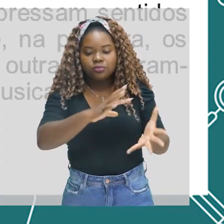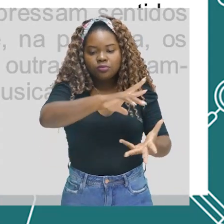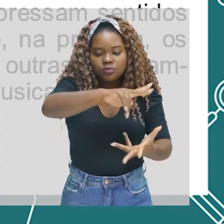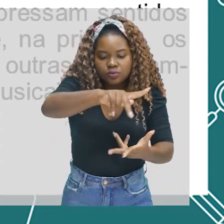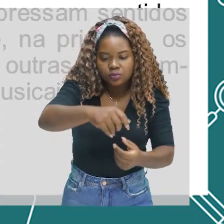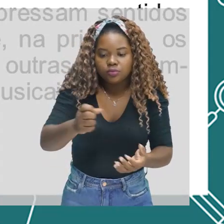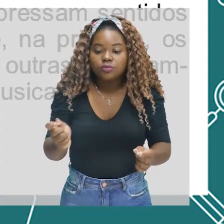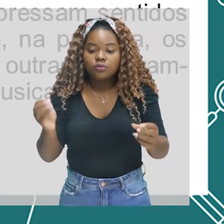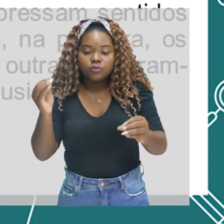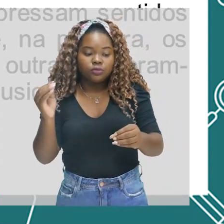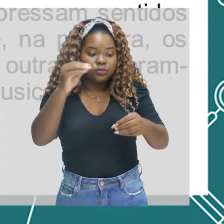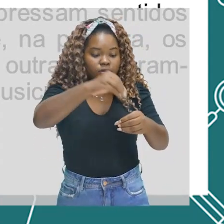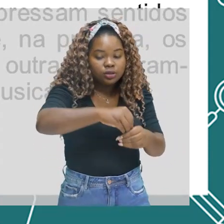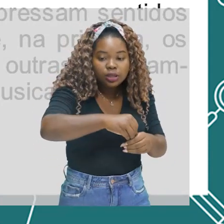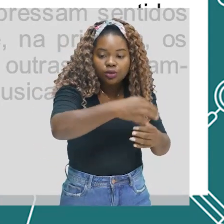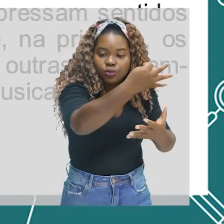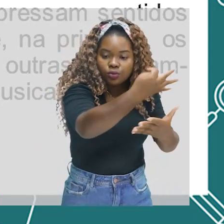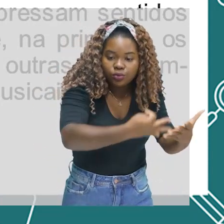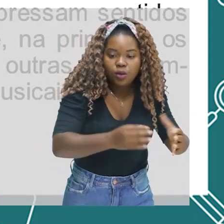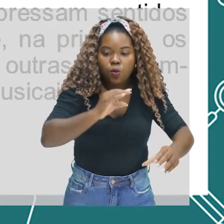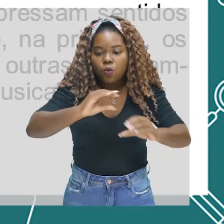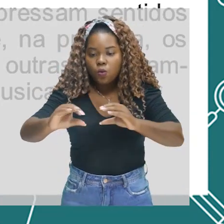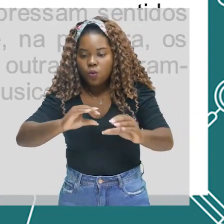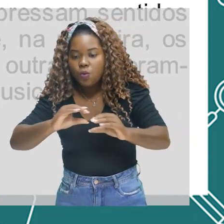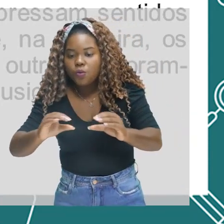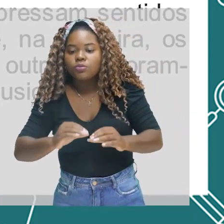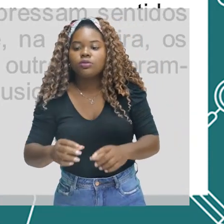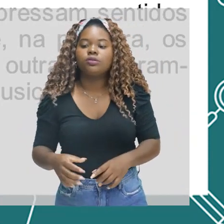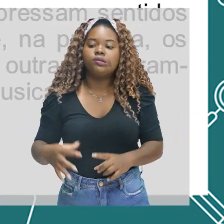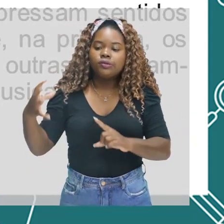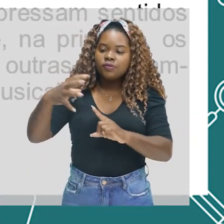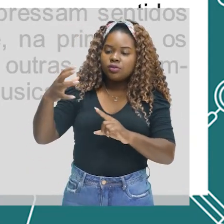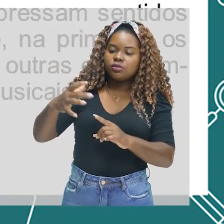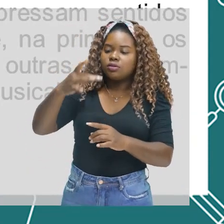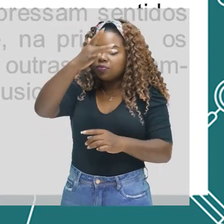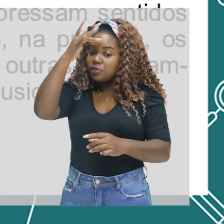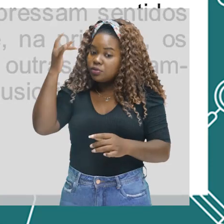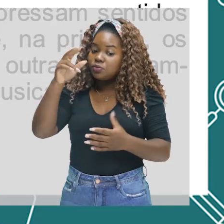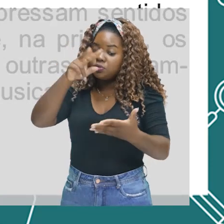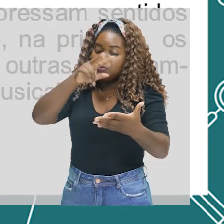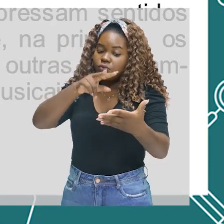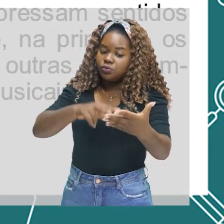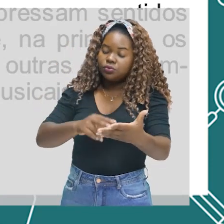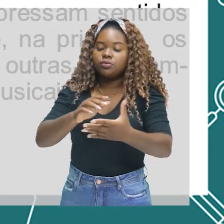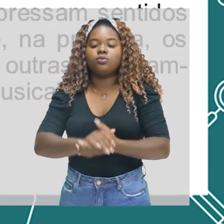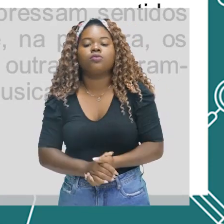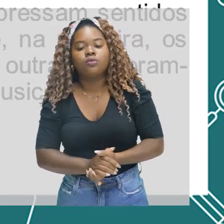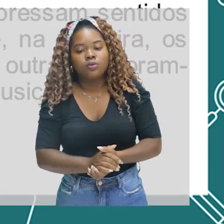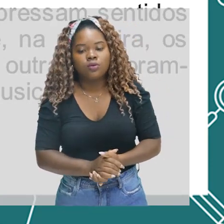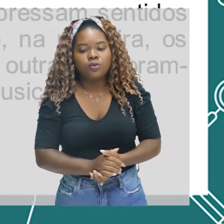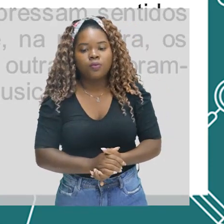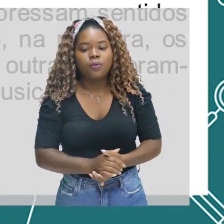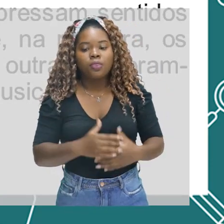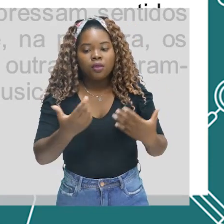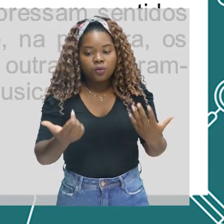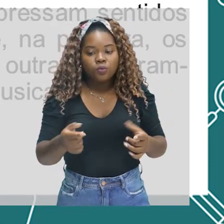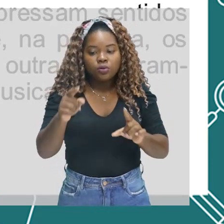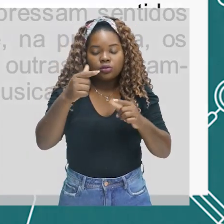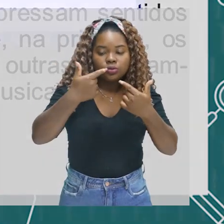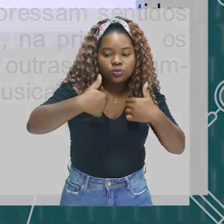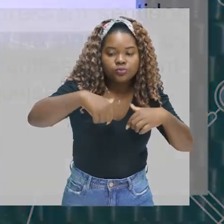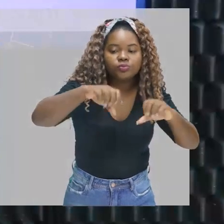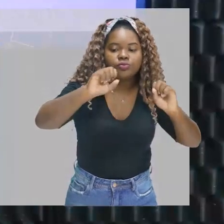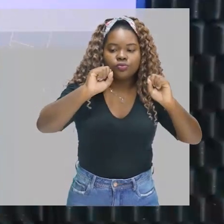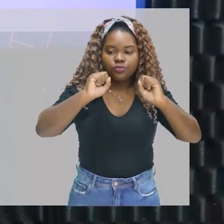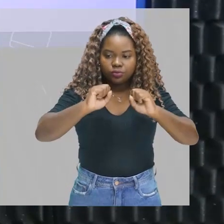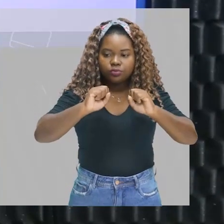seu pensamento, comunica-se e influencia os outros. Tanto a linguagem verbal quanto a linguagem